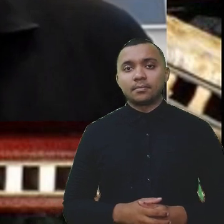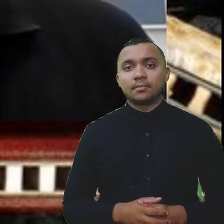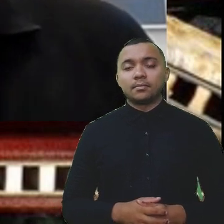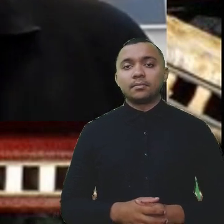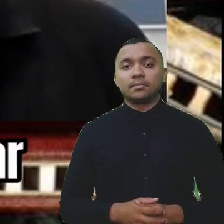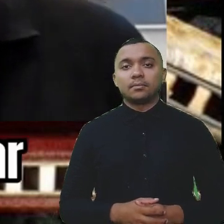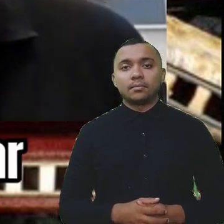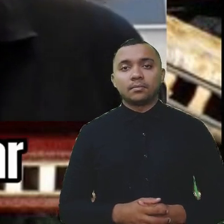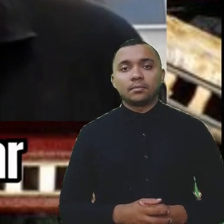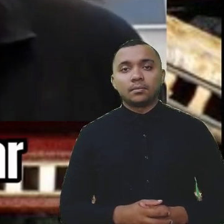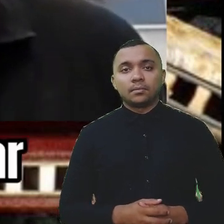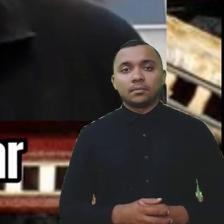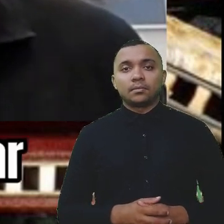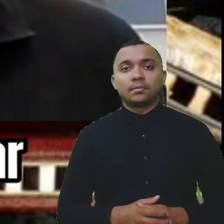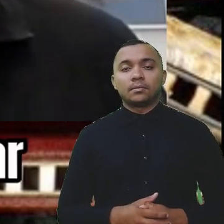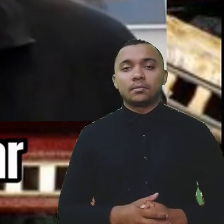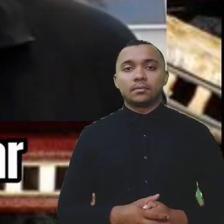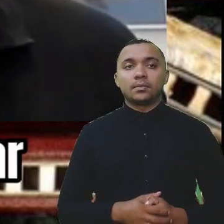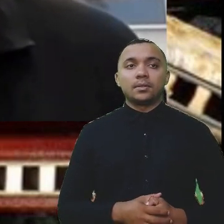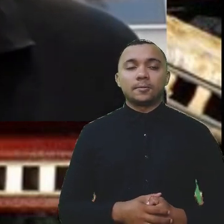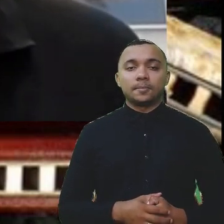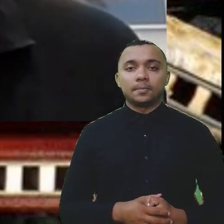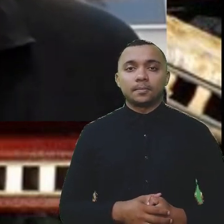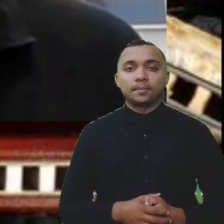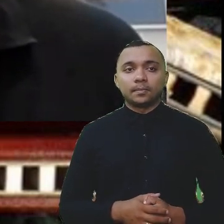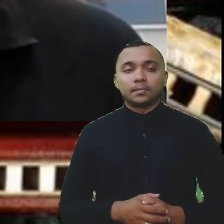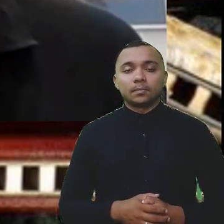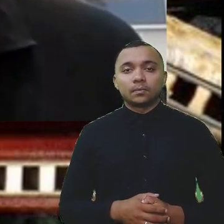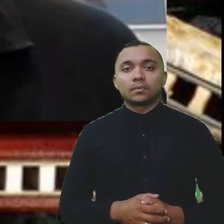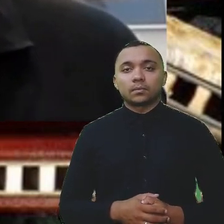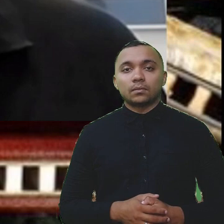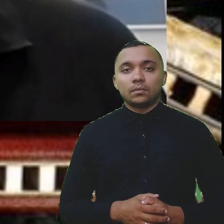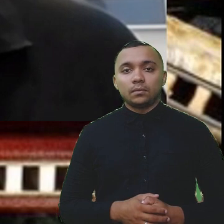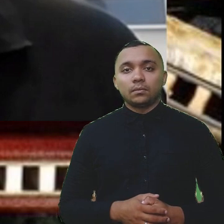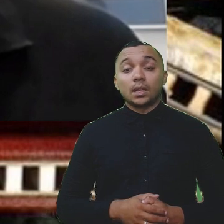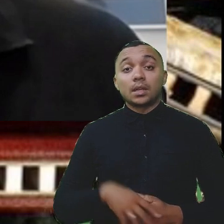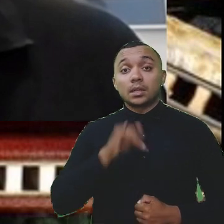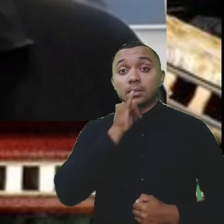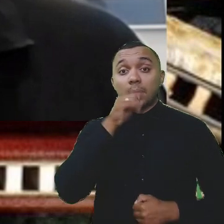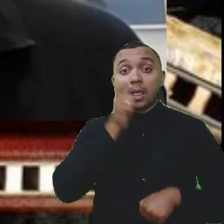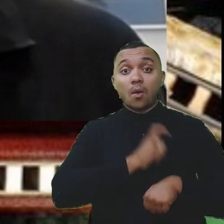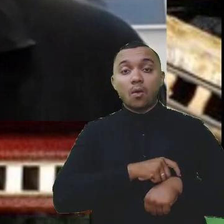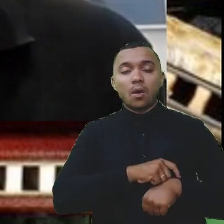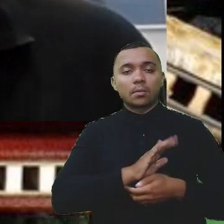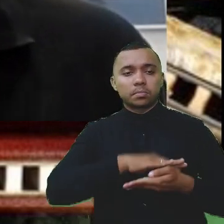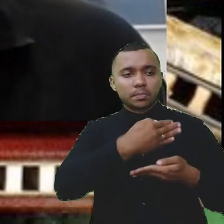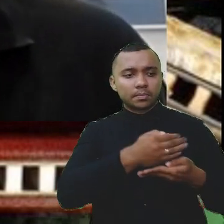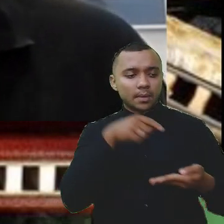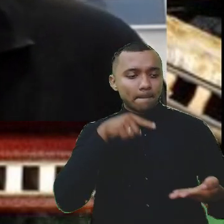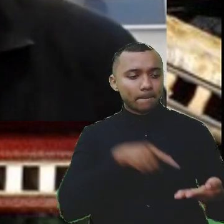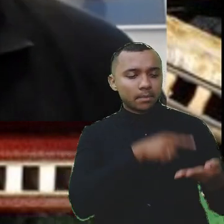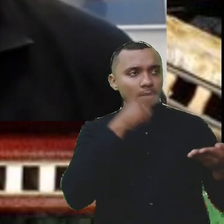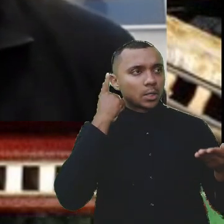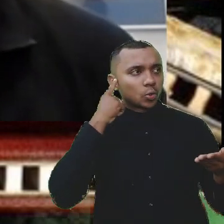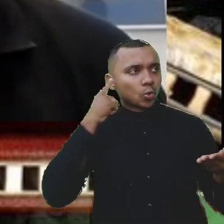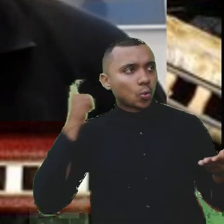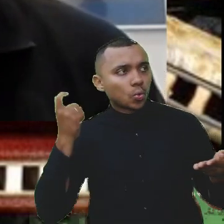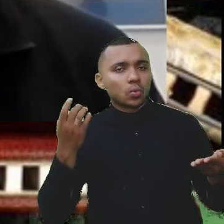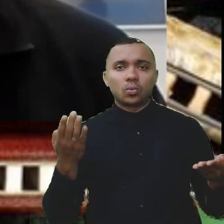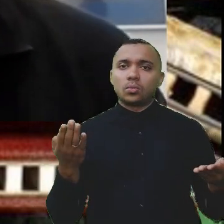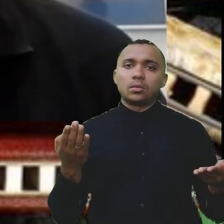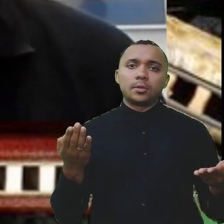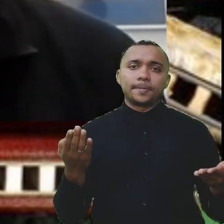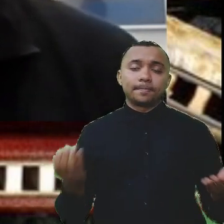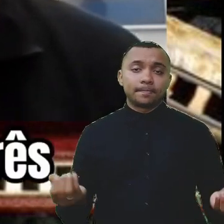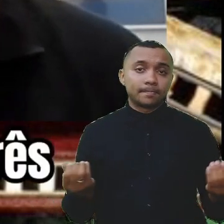que acontece é que quando você bota uma criança para tocar e ela faz som, cara, o mundo se